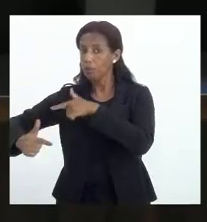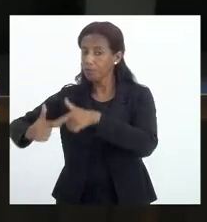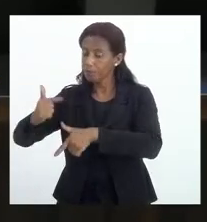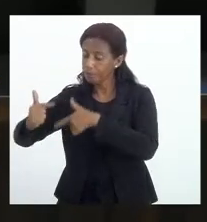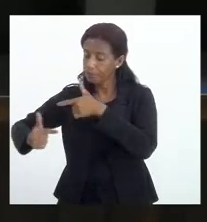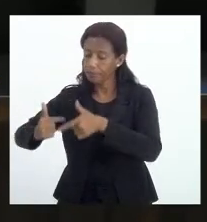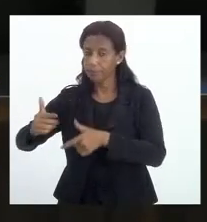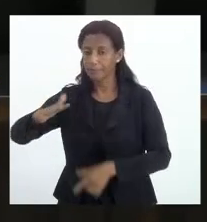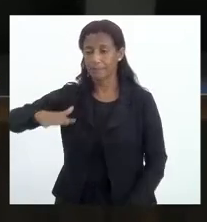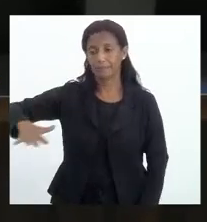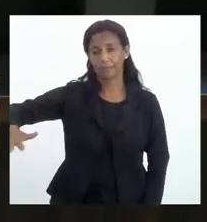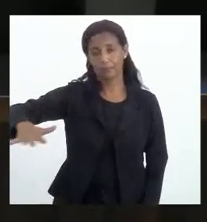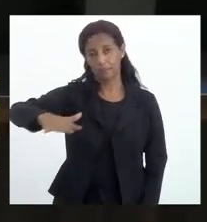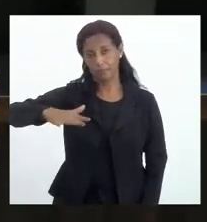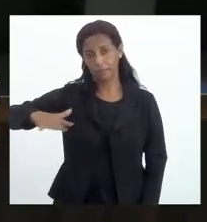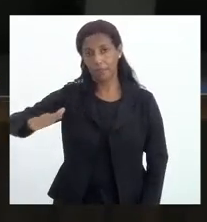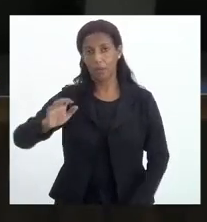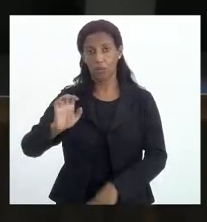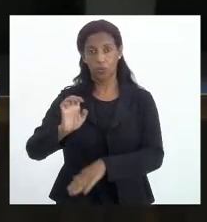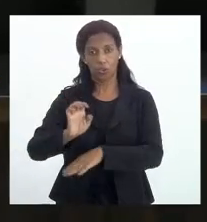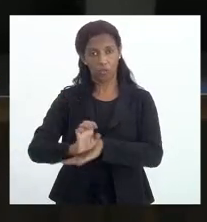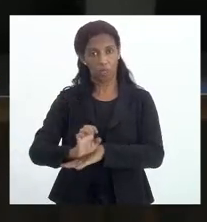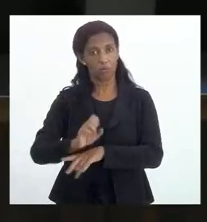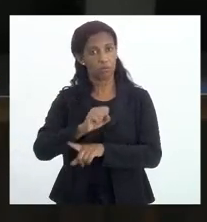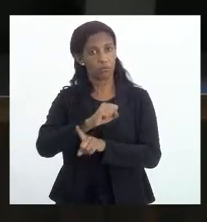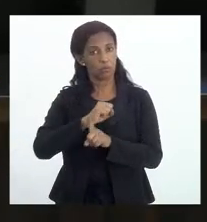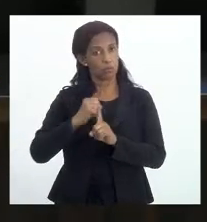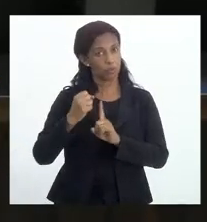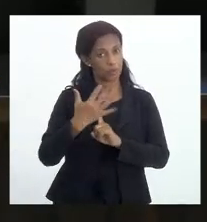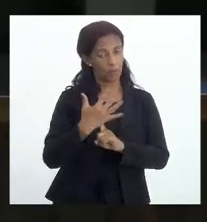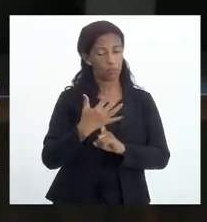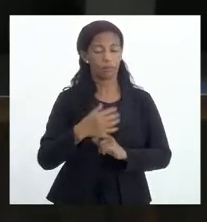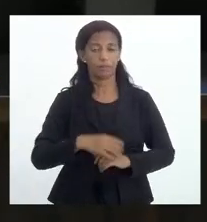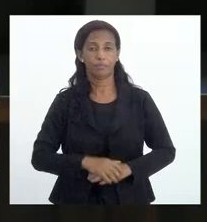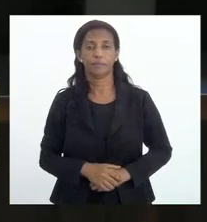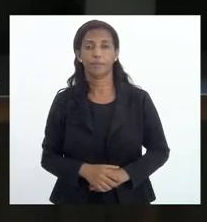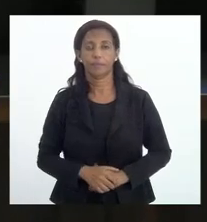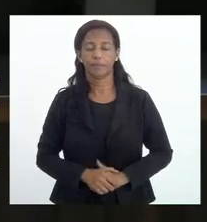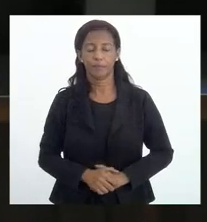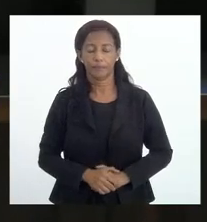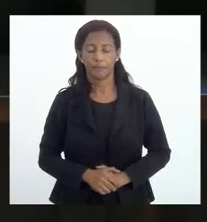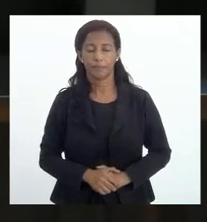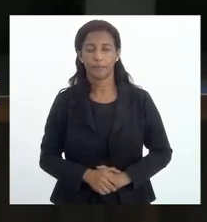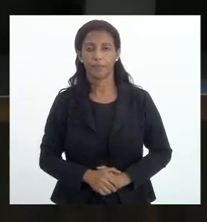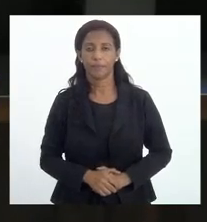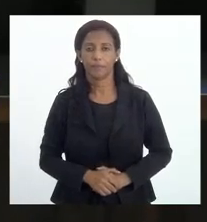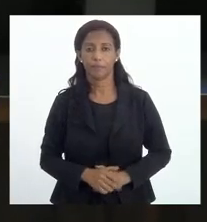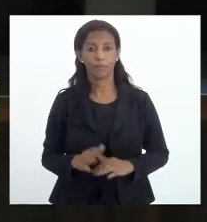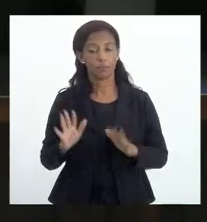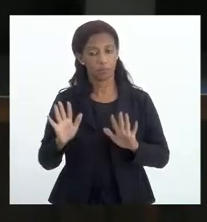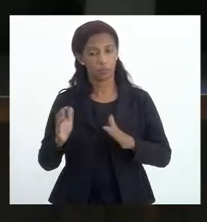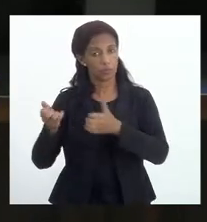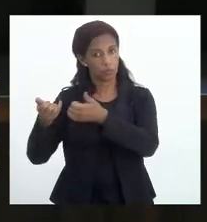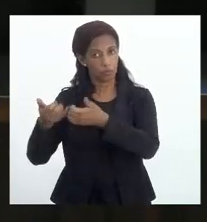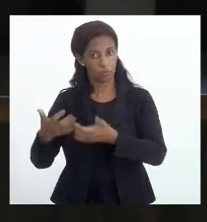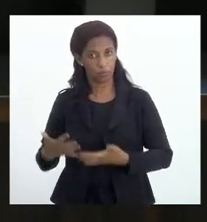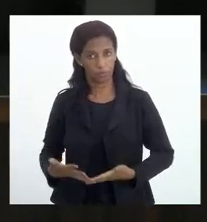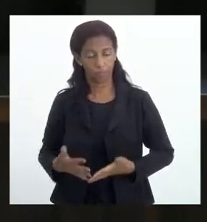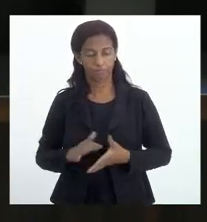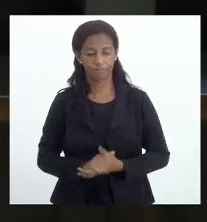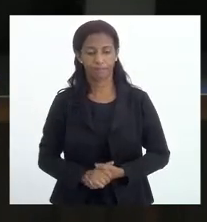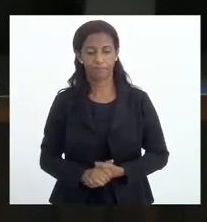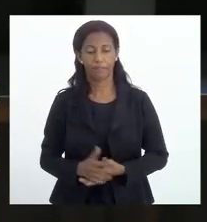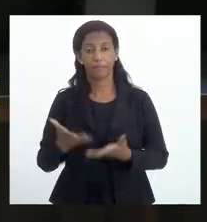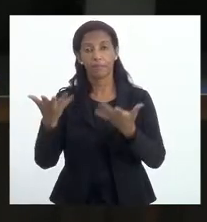na área social. Na área social. Dito isso,